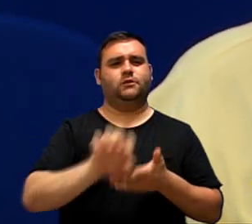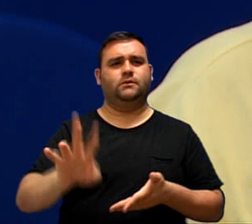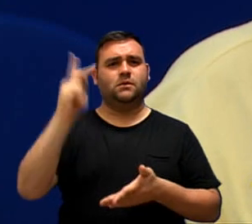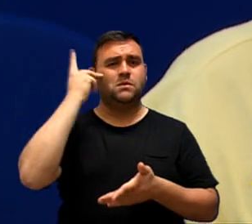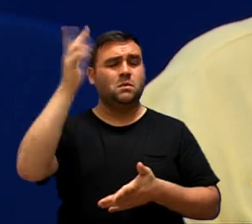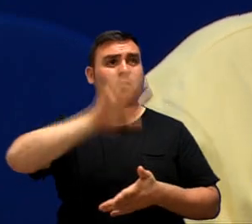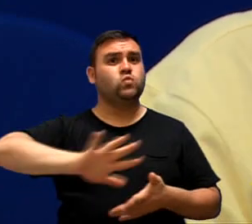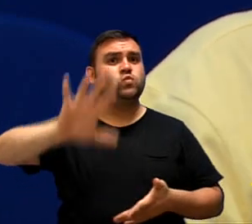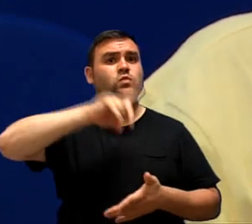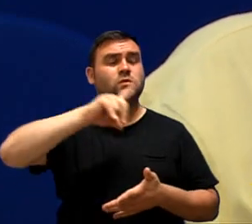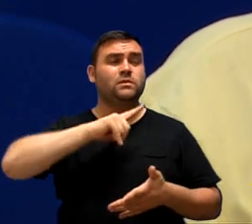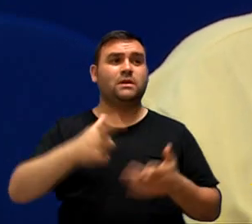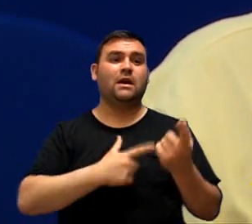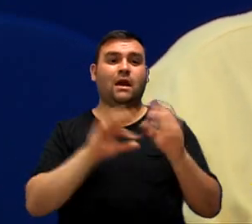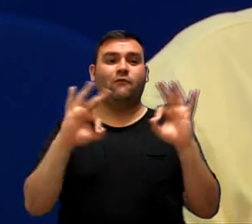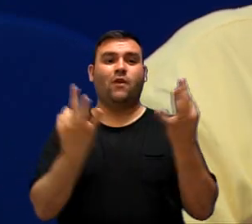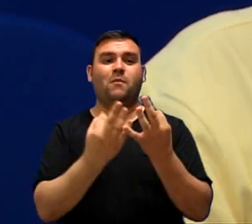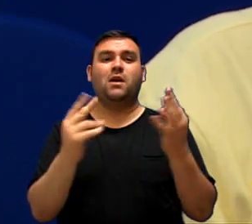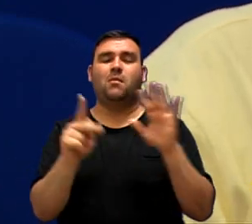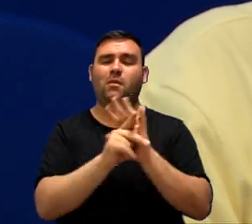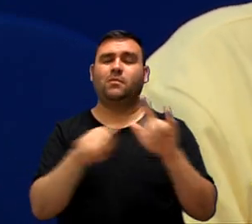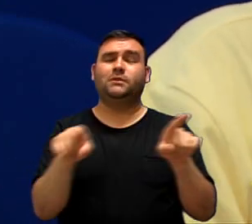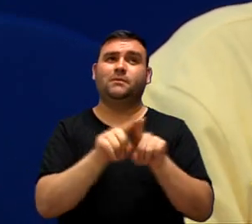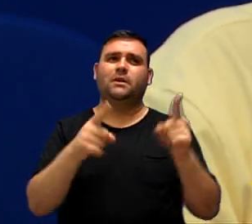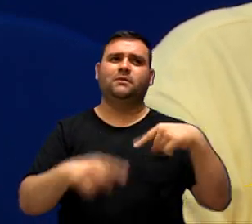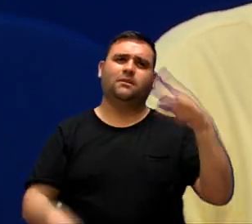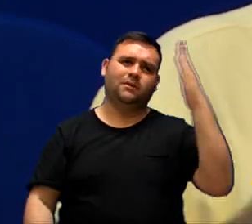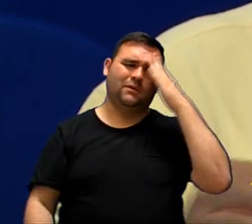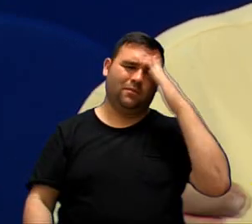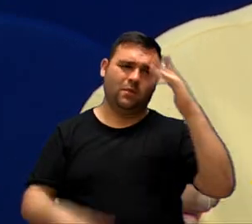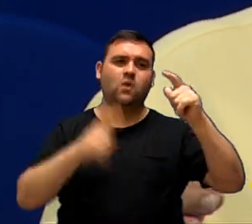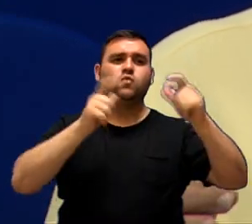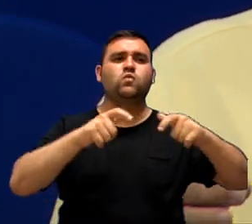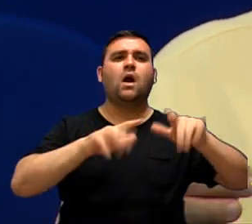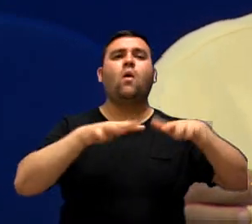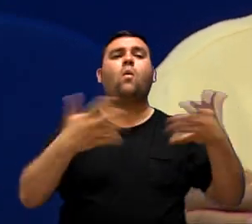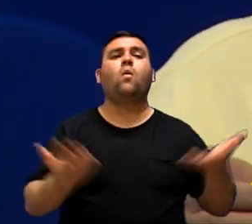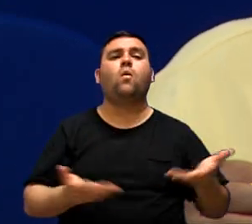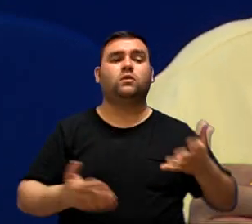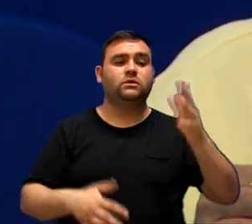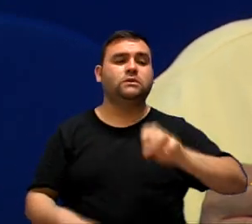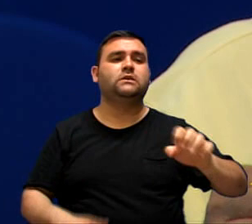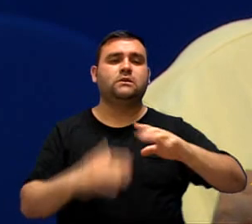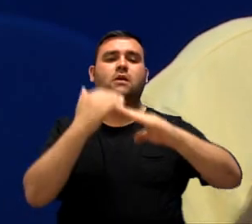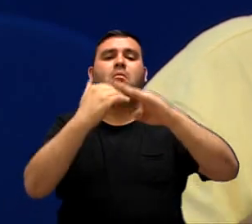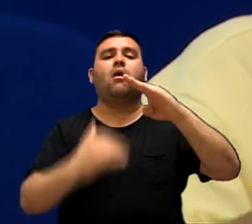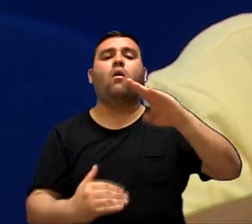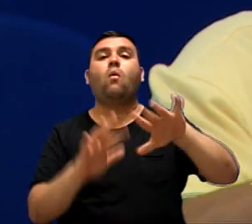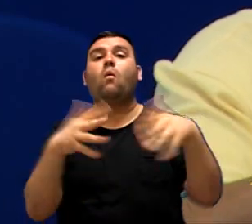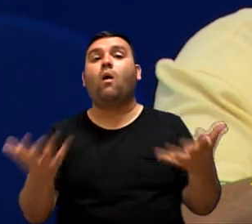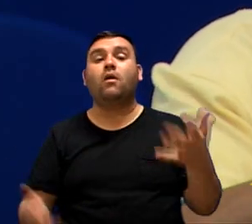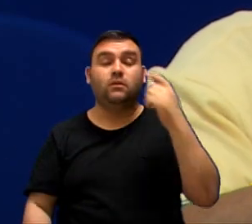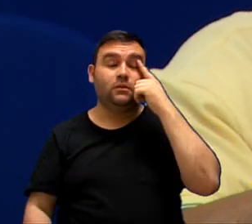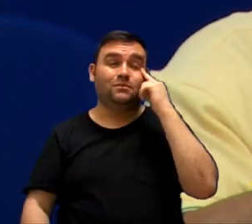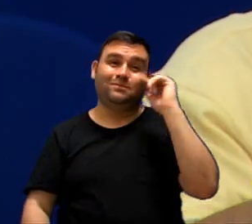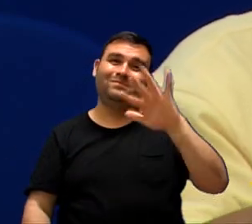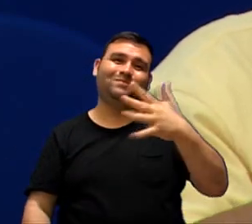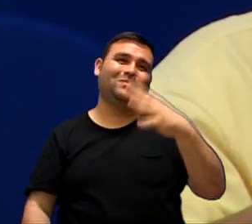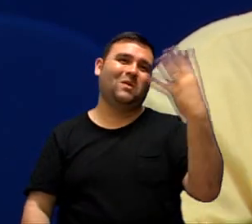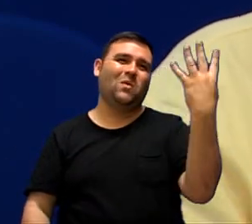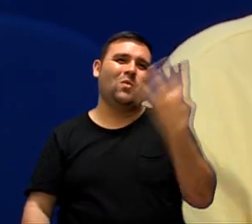de São Paulo, renda familiar. Sabemos em que local nós estamos hoje no estado? Nós estamos por perto